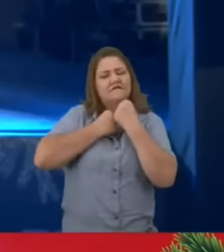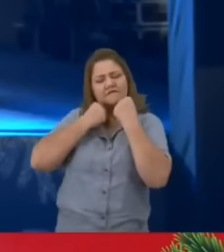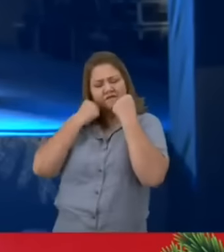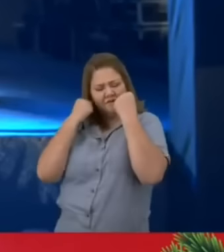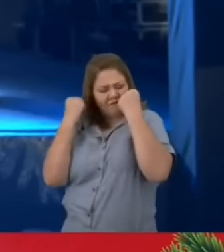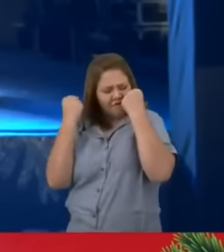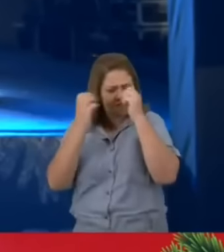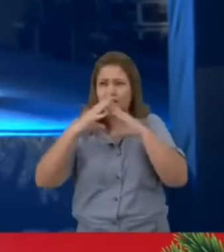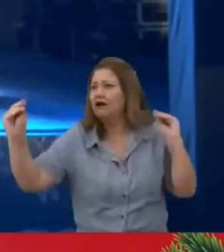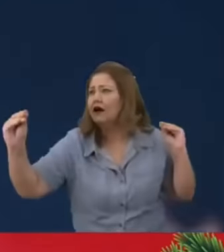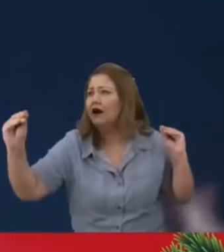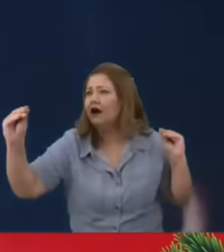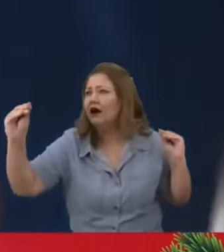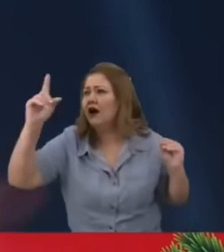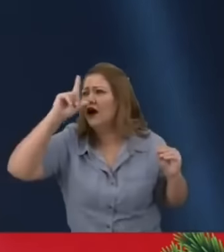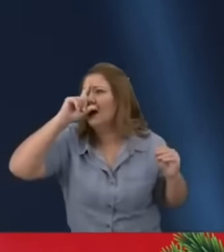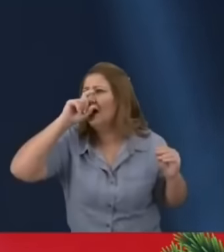depois some.